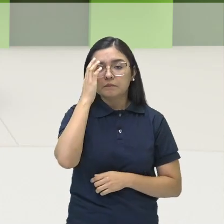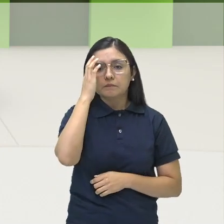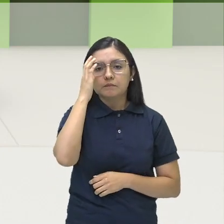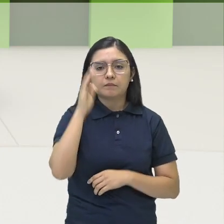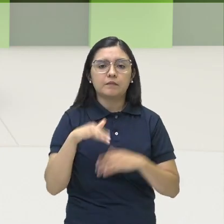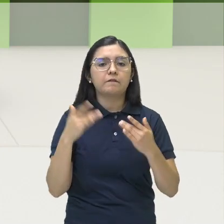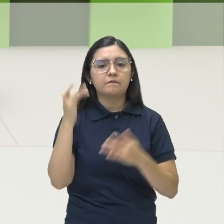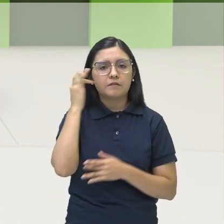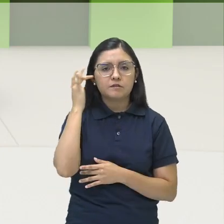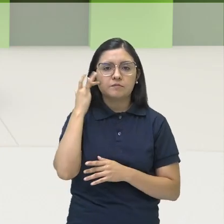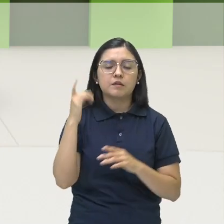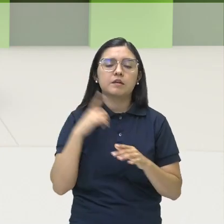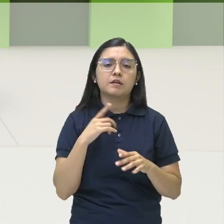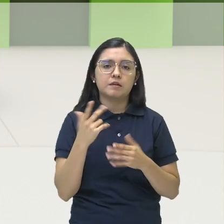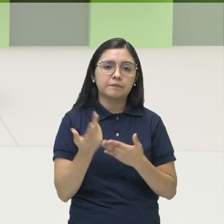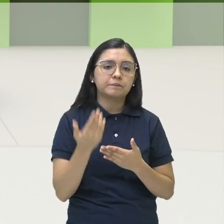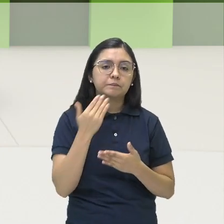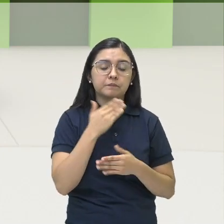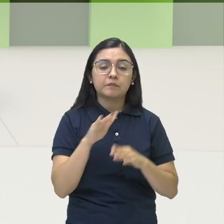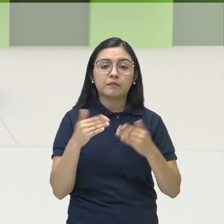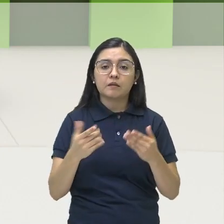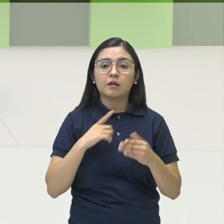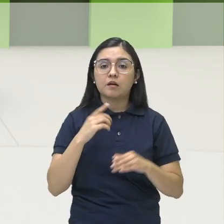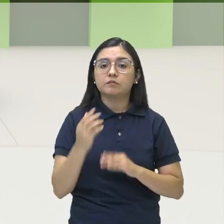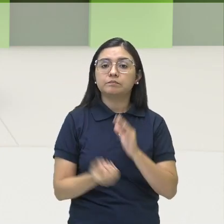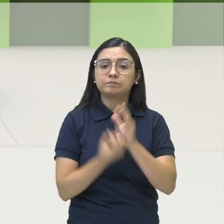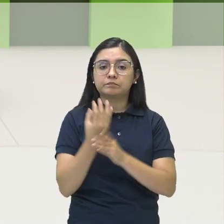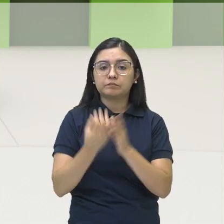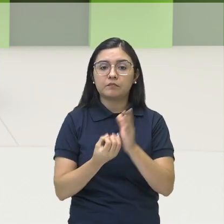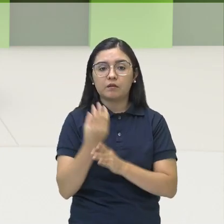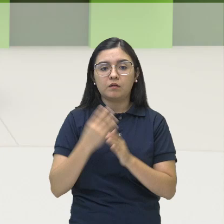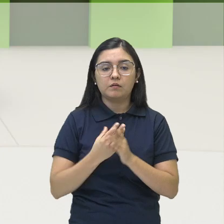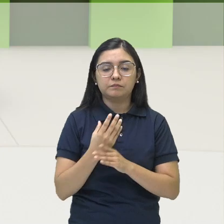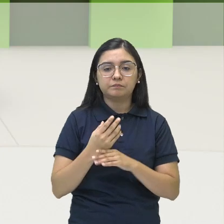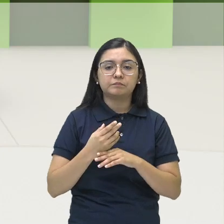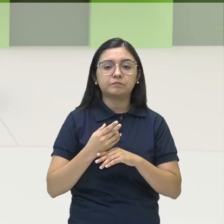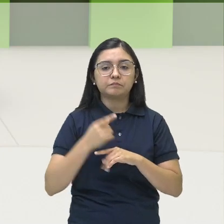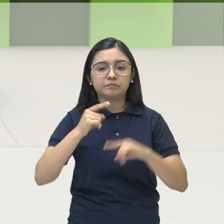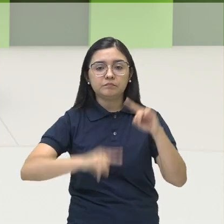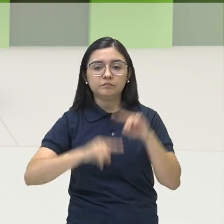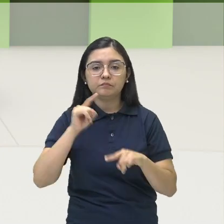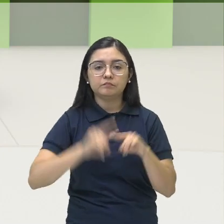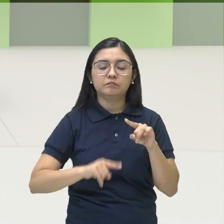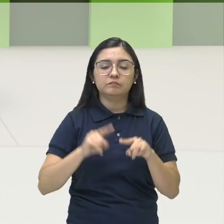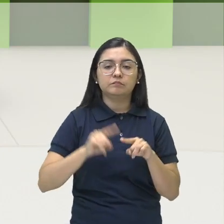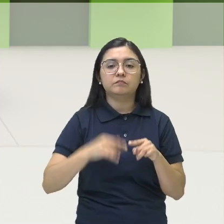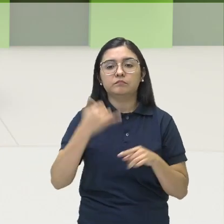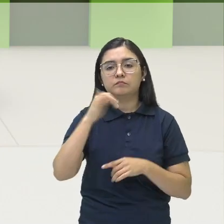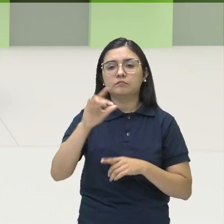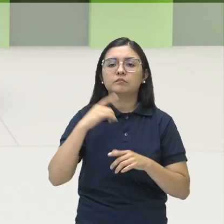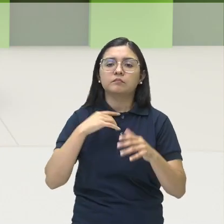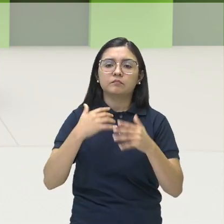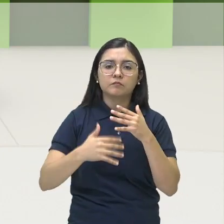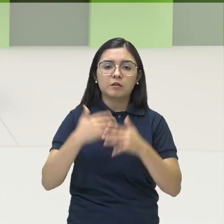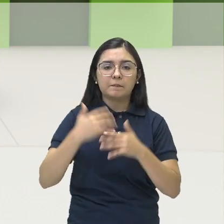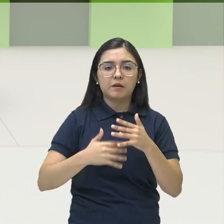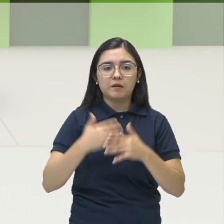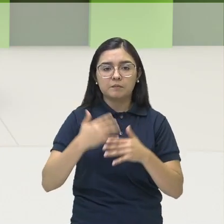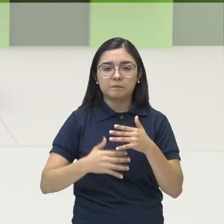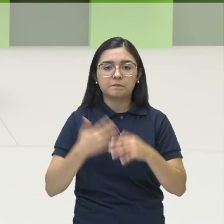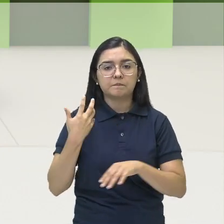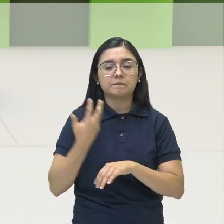que facilmente falhavam, a Lamarr resolveu desenvolver um aparelho que minimizasse o risco de interferência nos